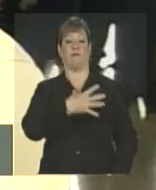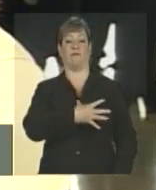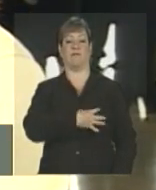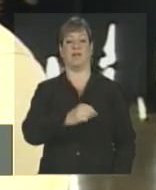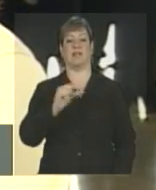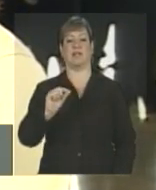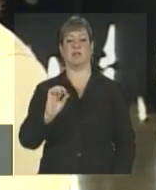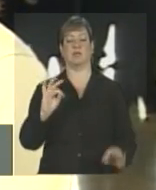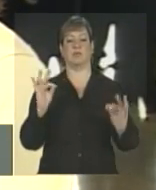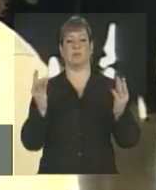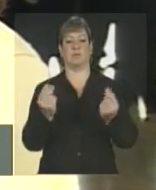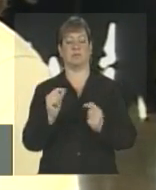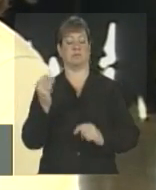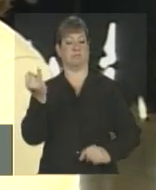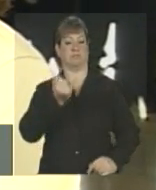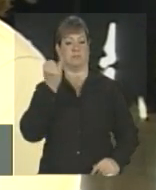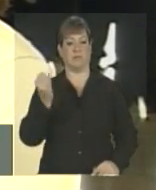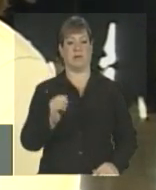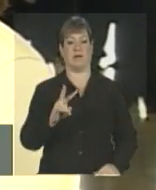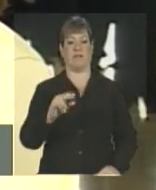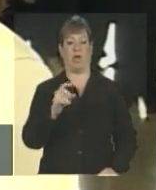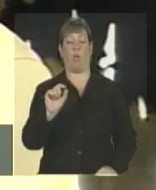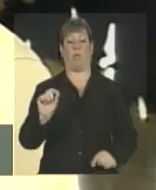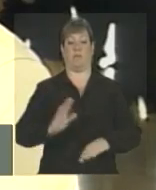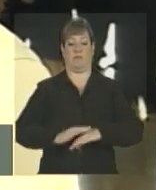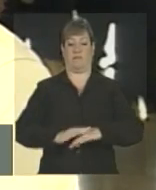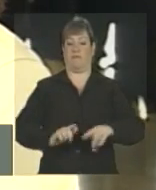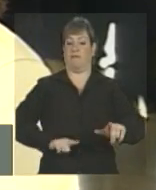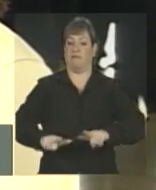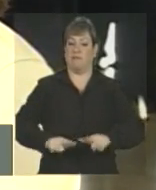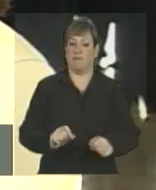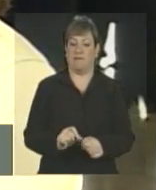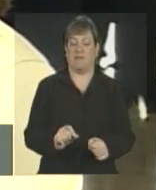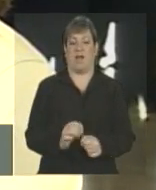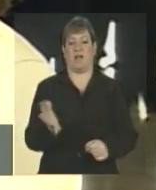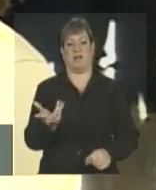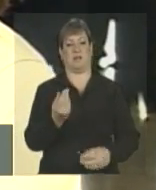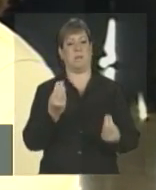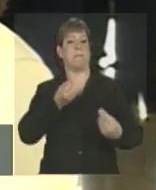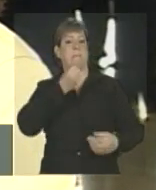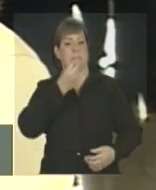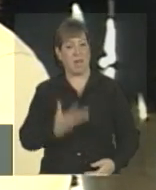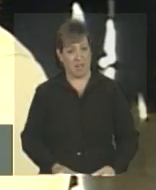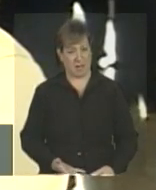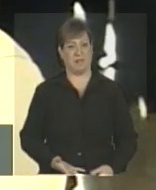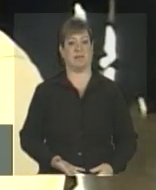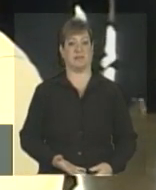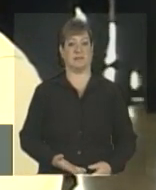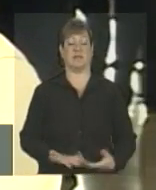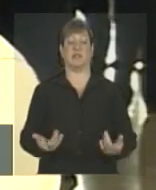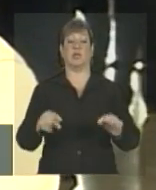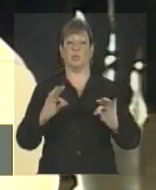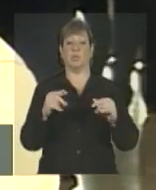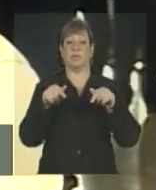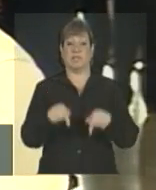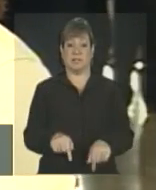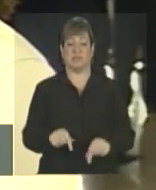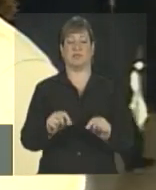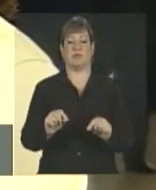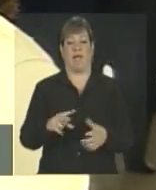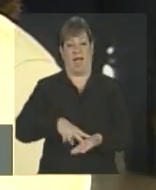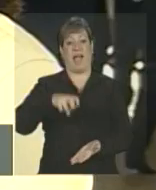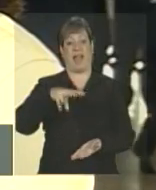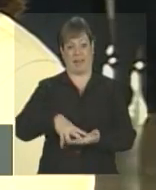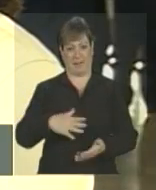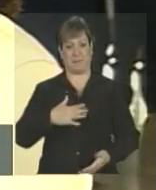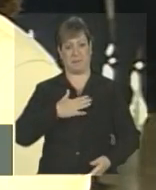são importantes no que fazem, que os filhos fazem muito bem. E tudo isso é